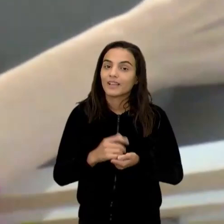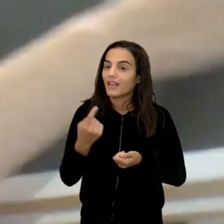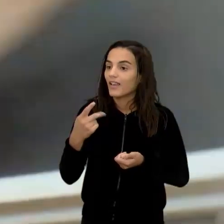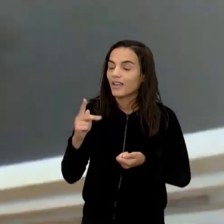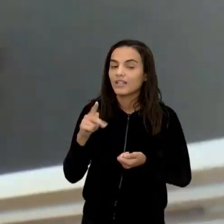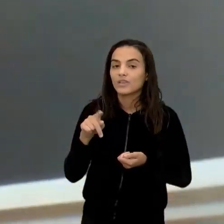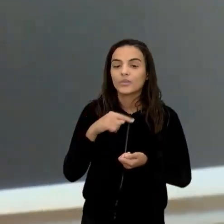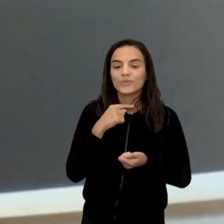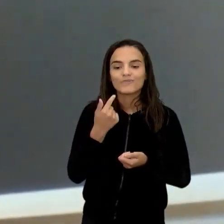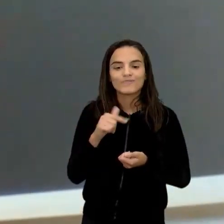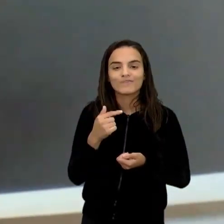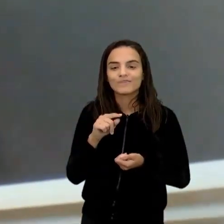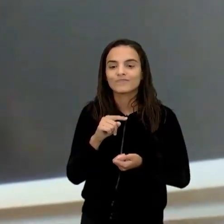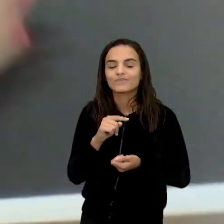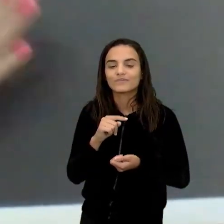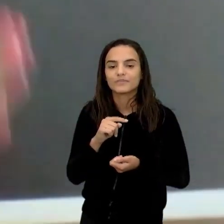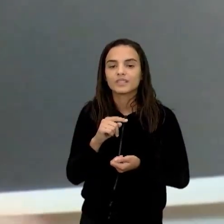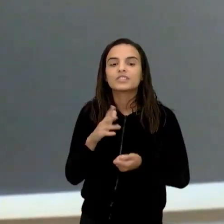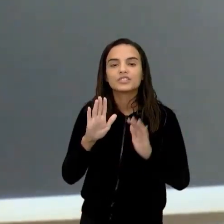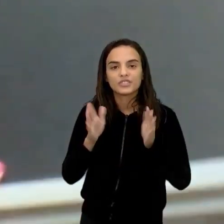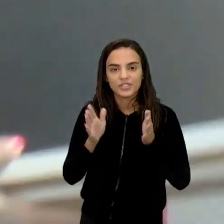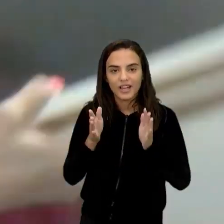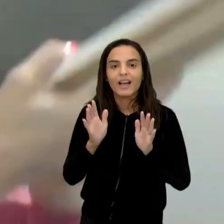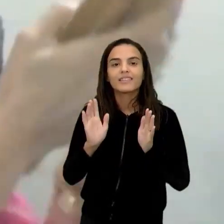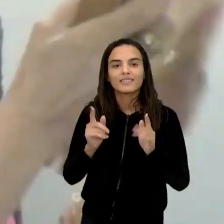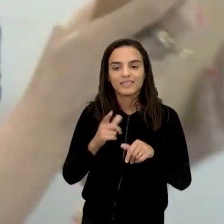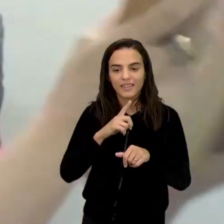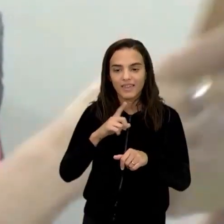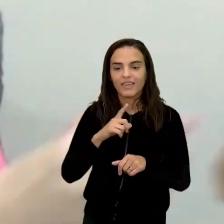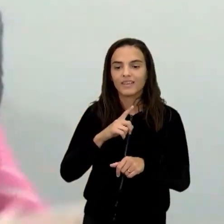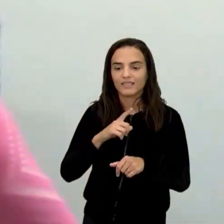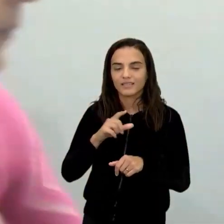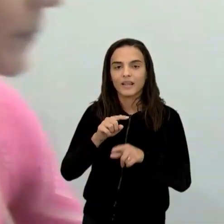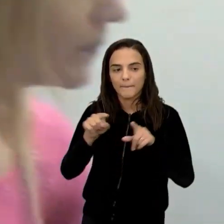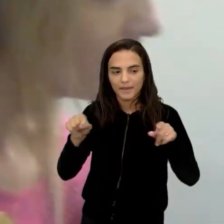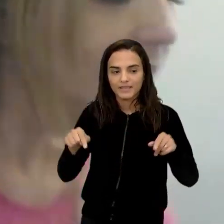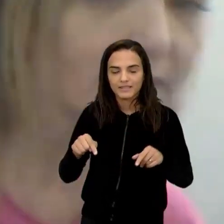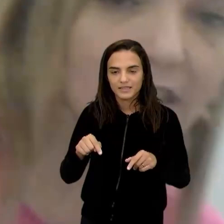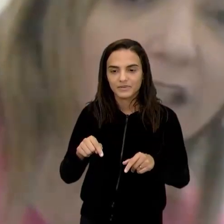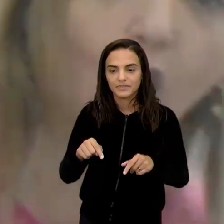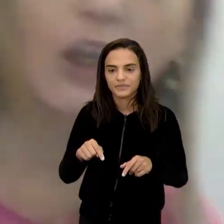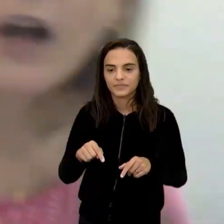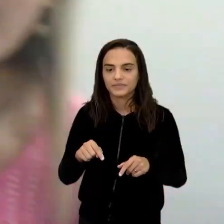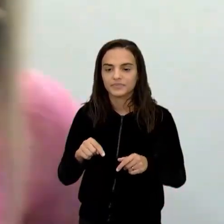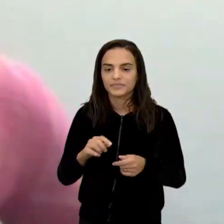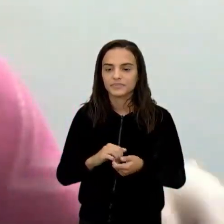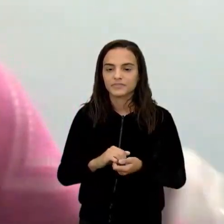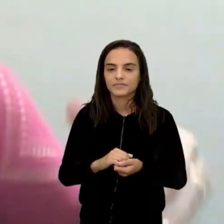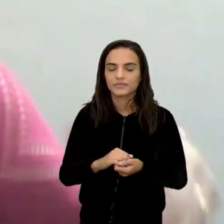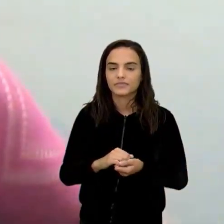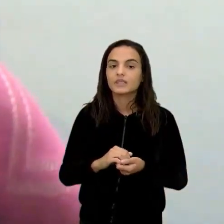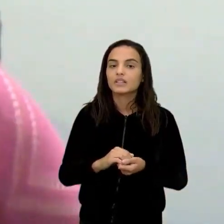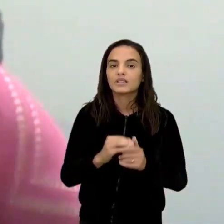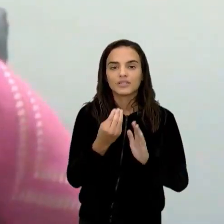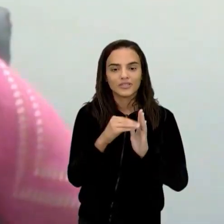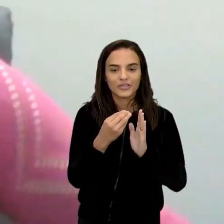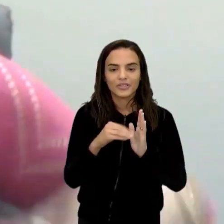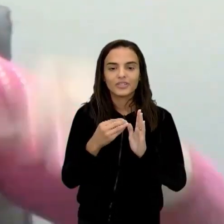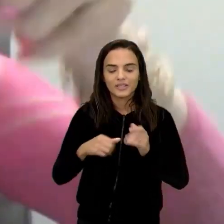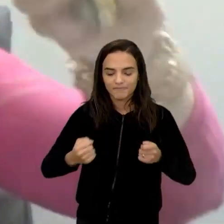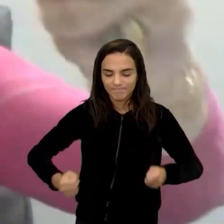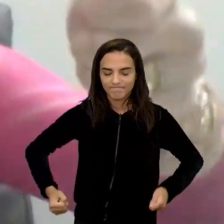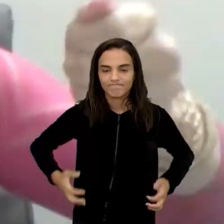não precisa desse externo, ele já vem na mesa dele, tá bom? E coloca na cadeira de